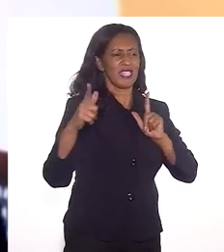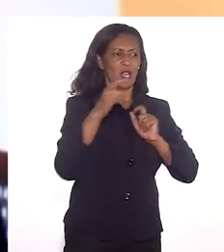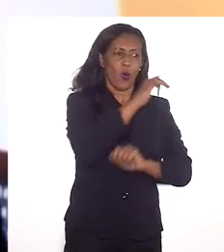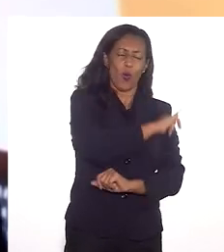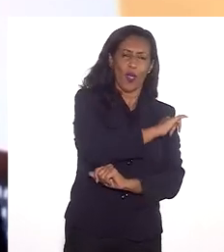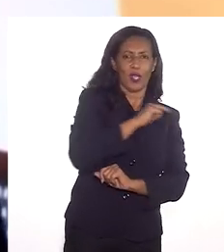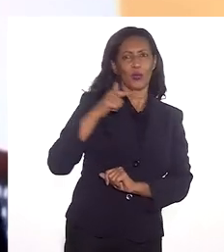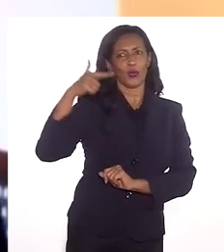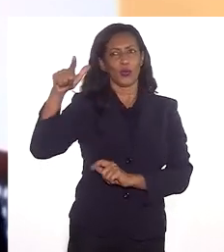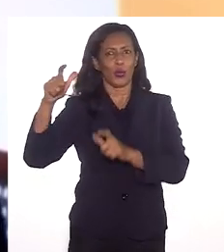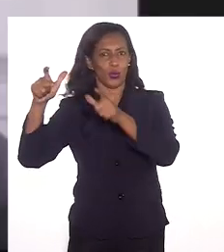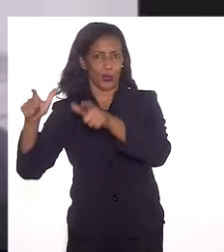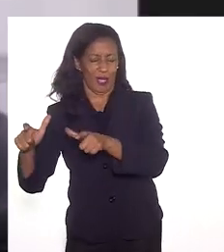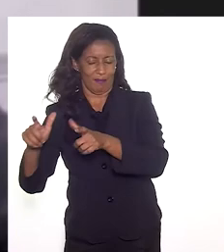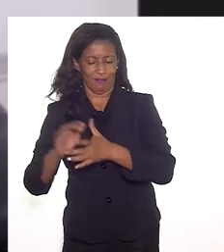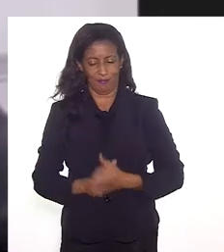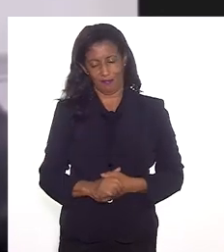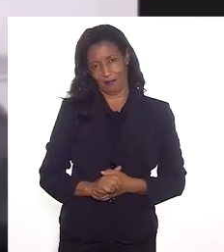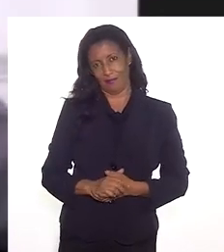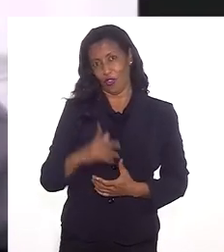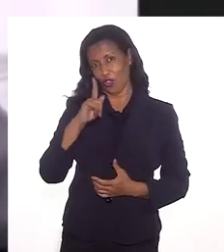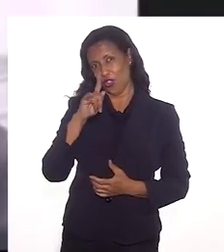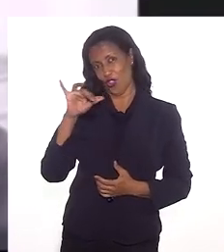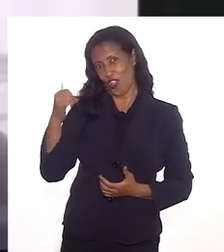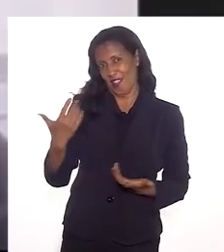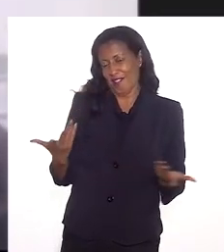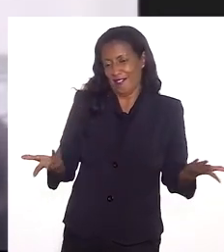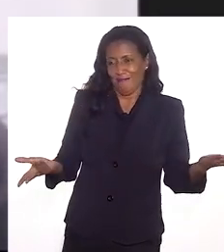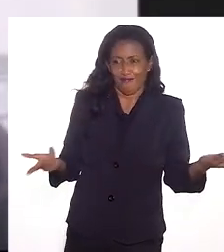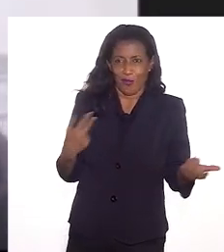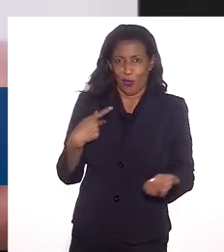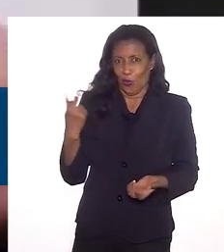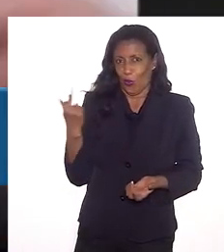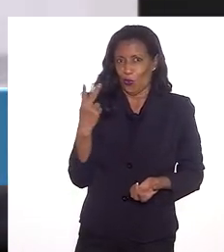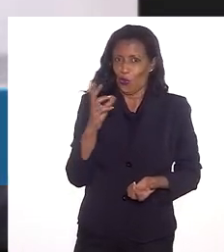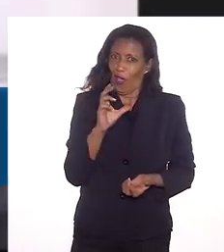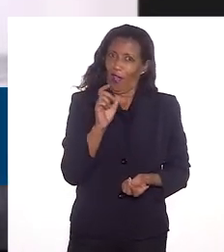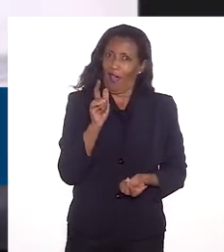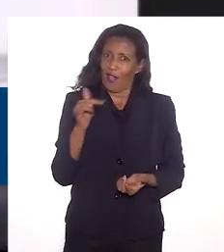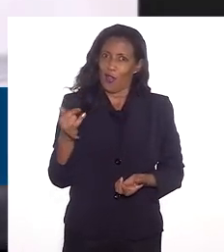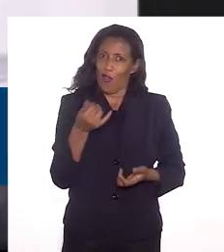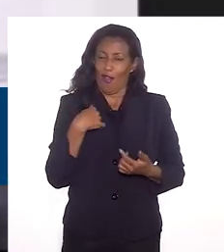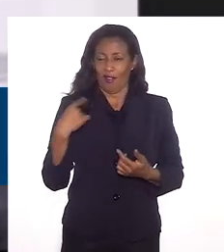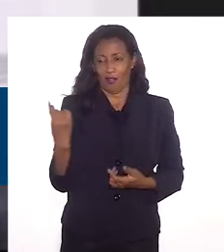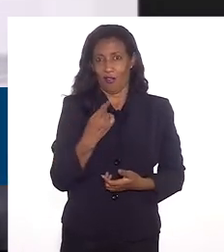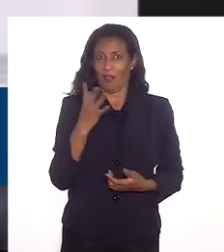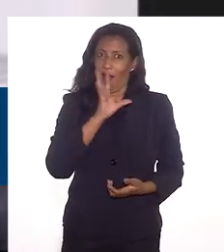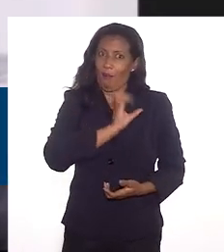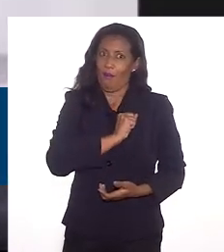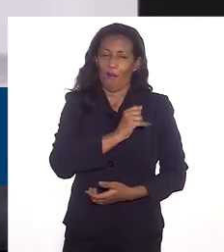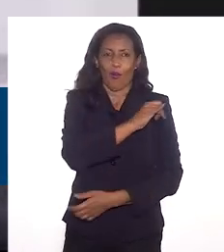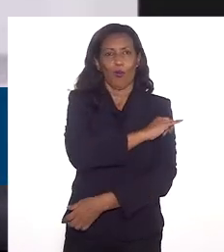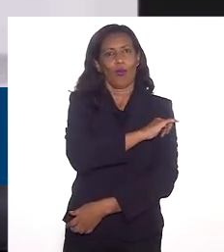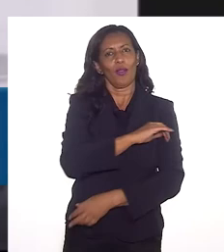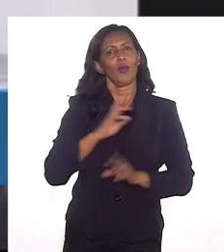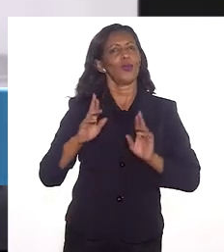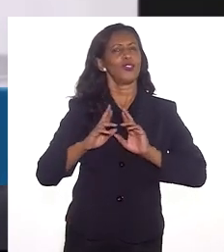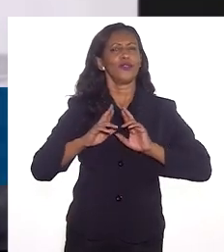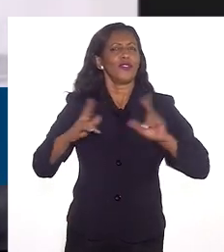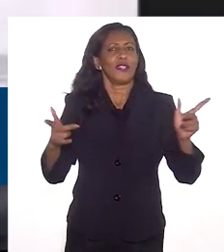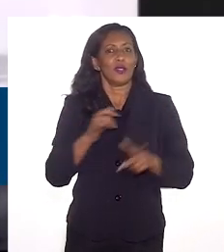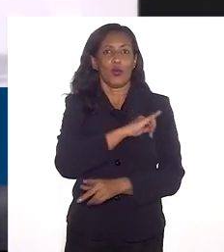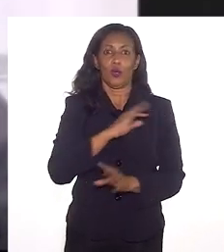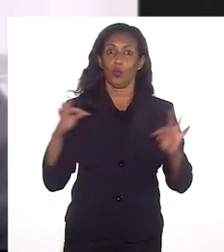dessas outros locais Geise as somos suspeitos para falar aqui né são os dois cariocas adoramos essa cidade sim